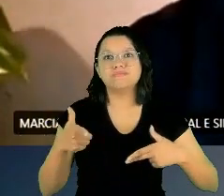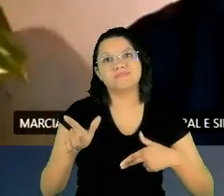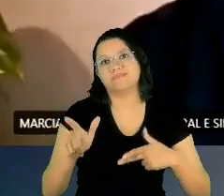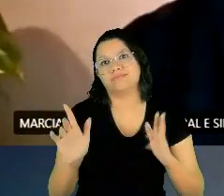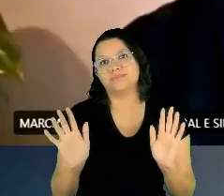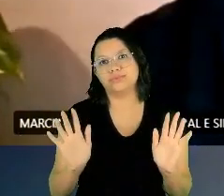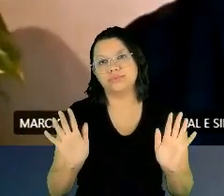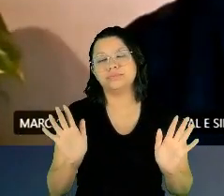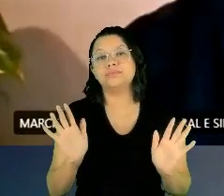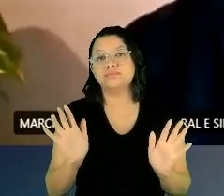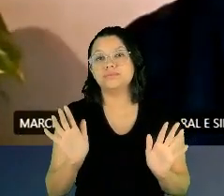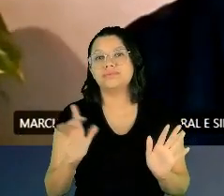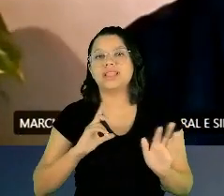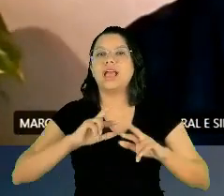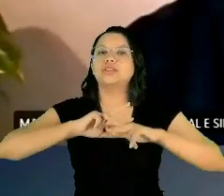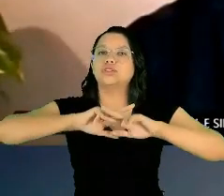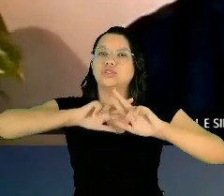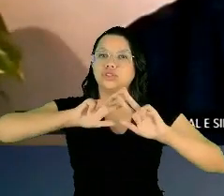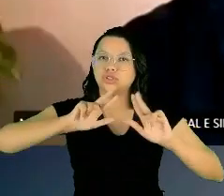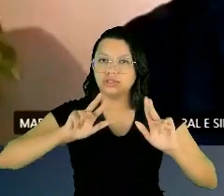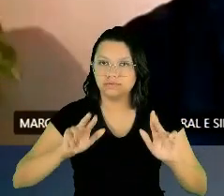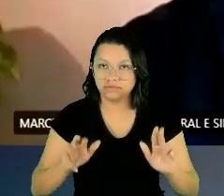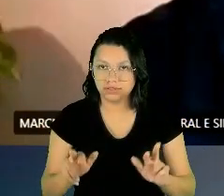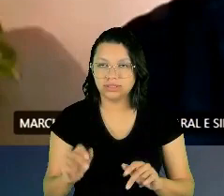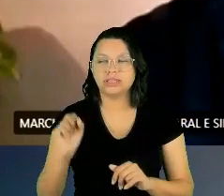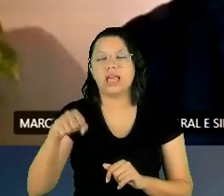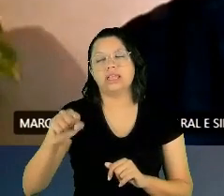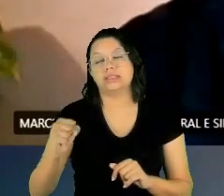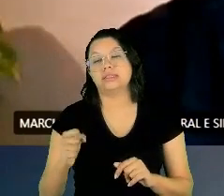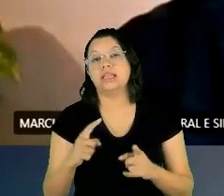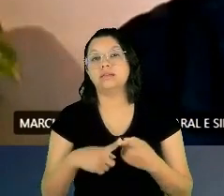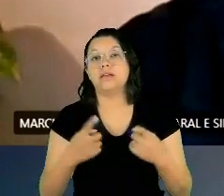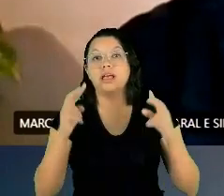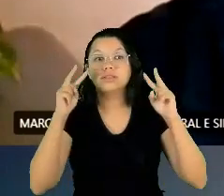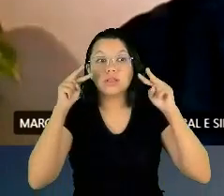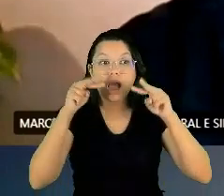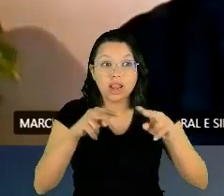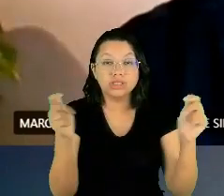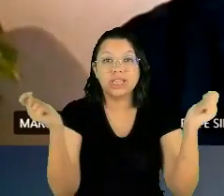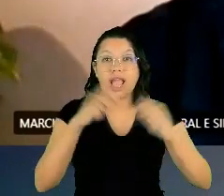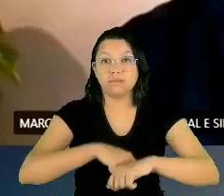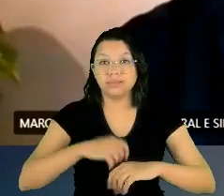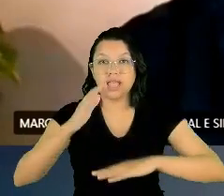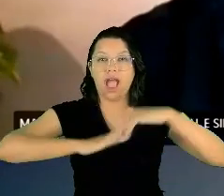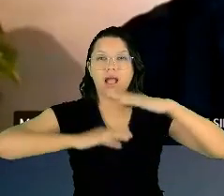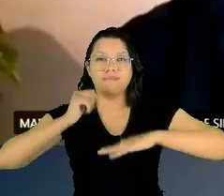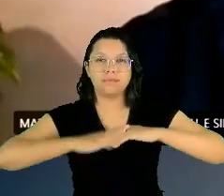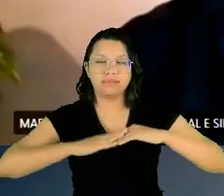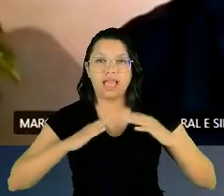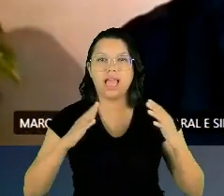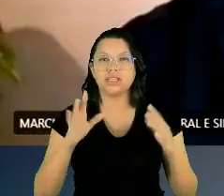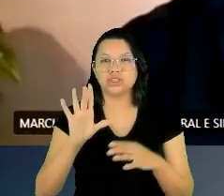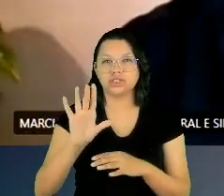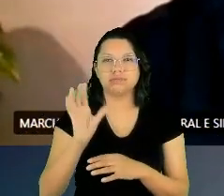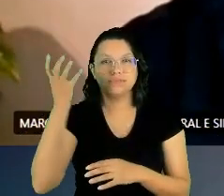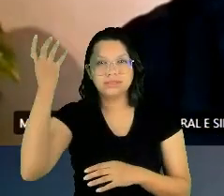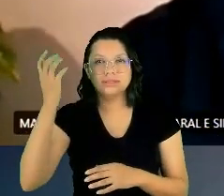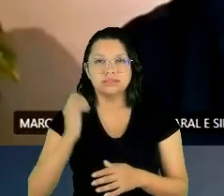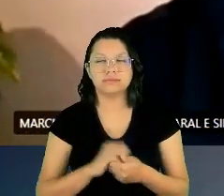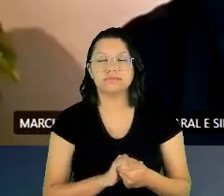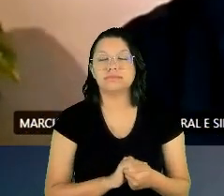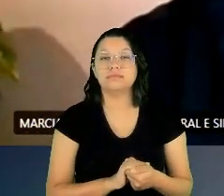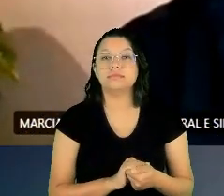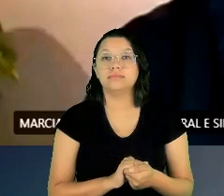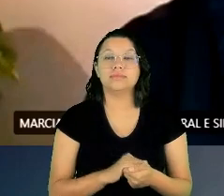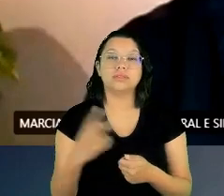de ser humano, não existe isso. Existe a diversidade, sim. Mas do ponto de vista de capacidade, de habilidade,